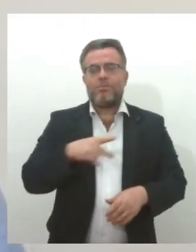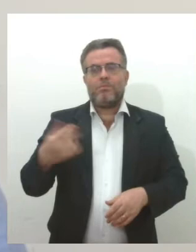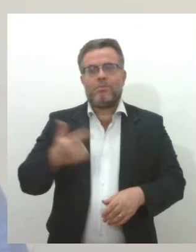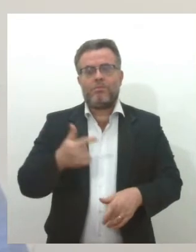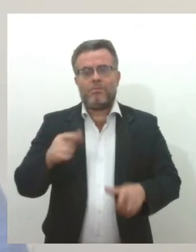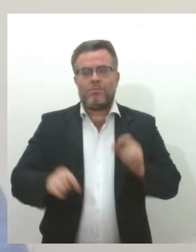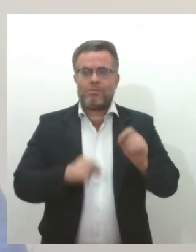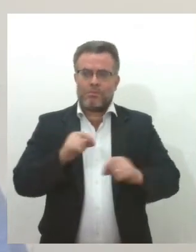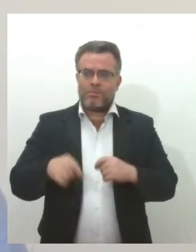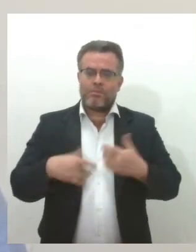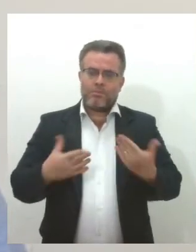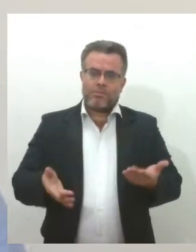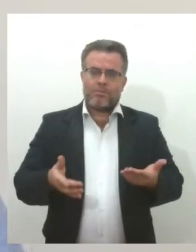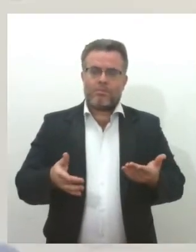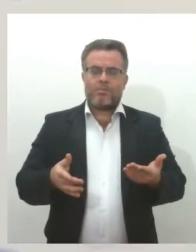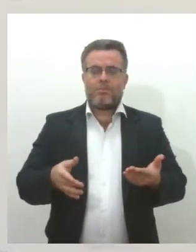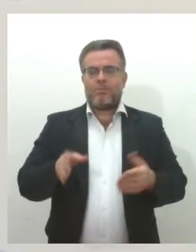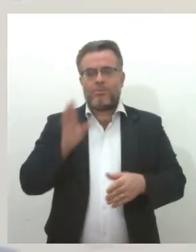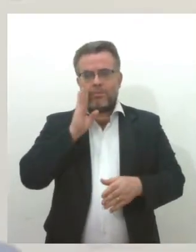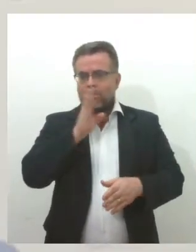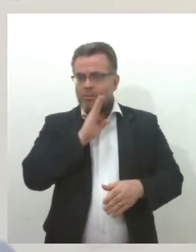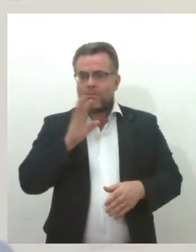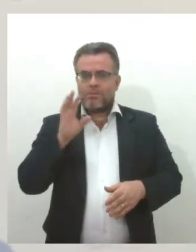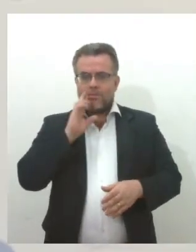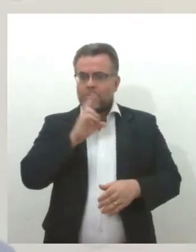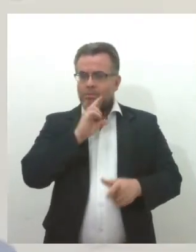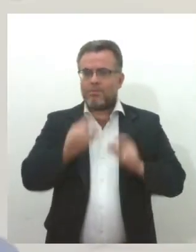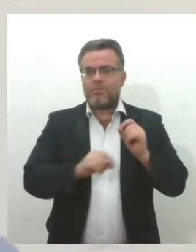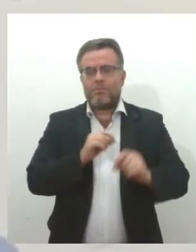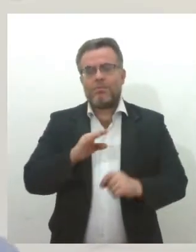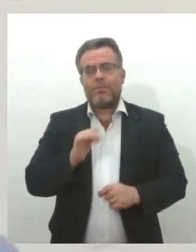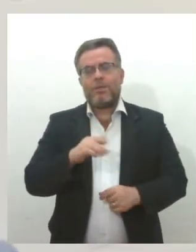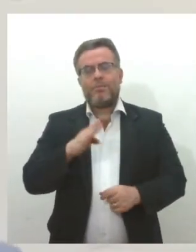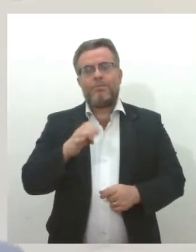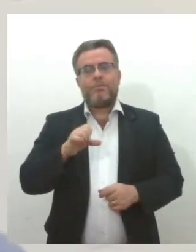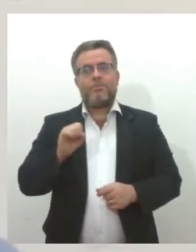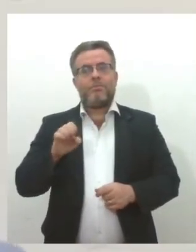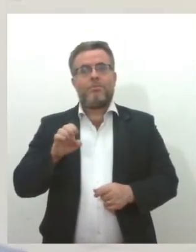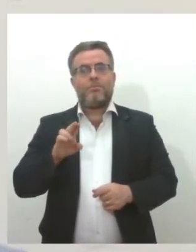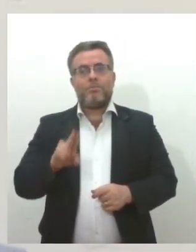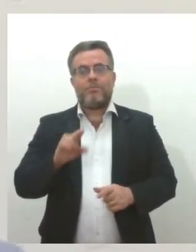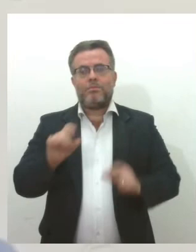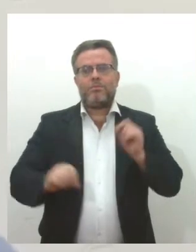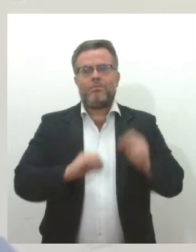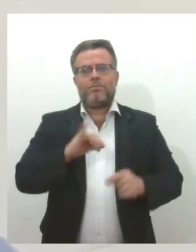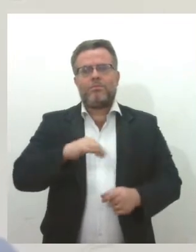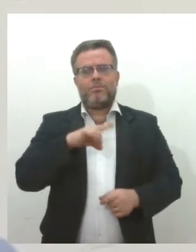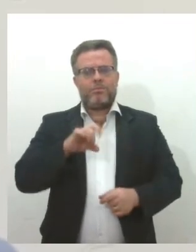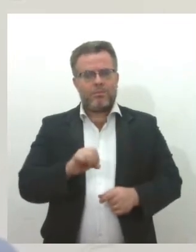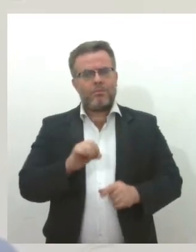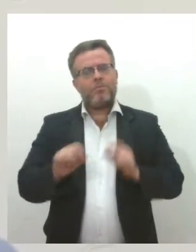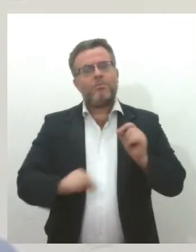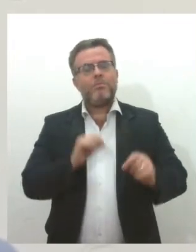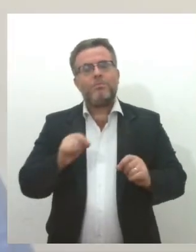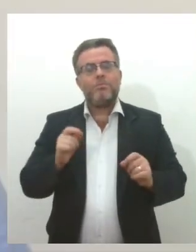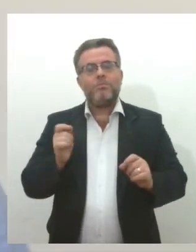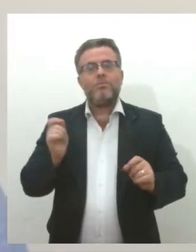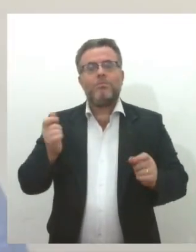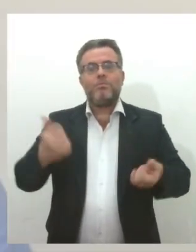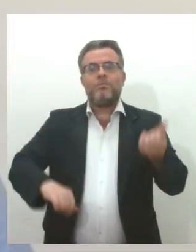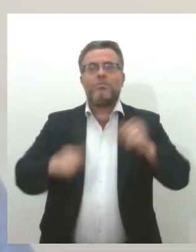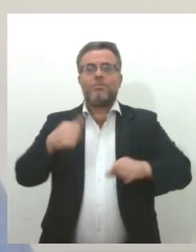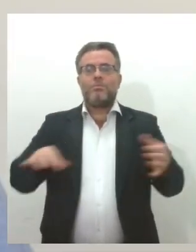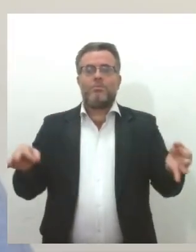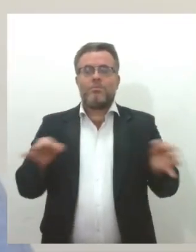Brasileira de bares e restaurantes abrasel João Guilherme que fez uma avaliação sobre a